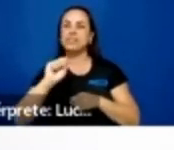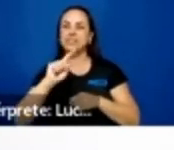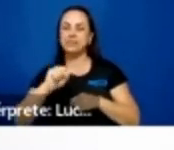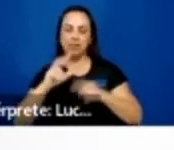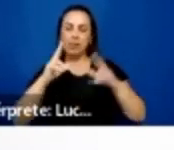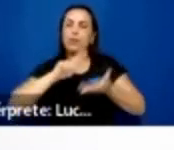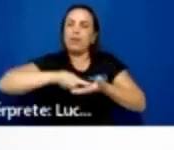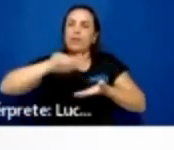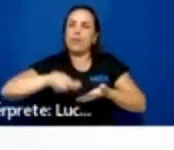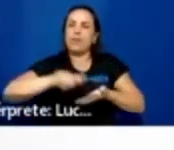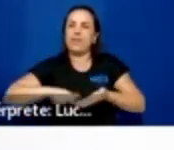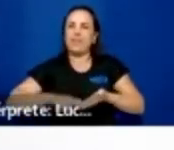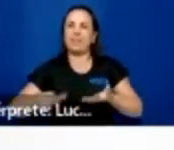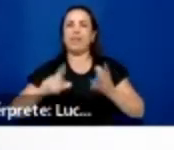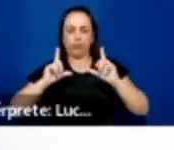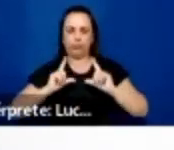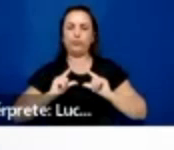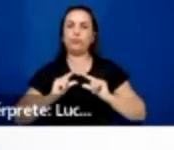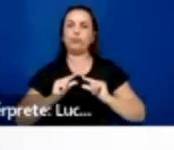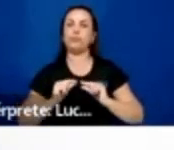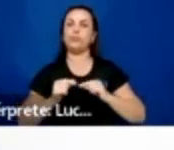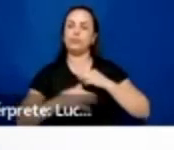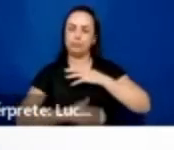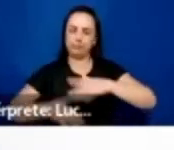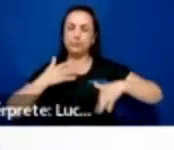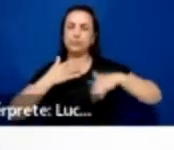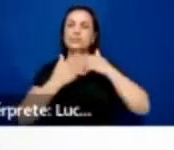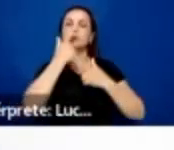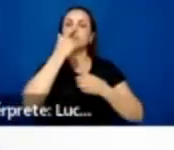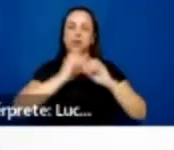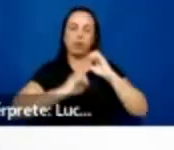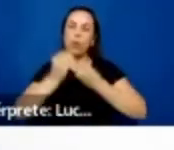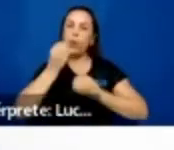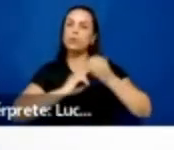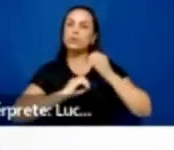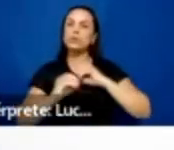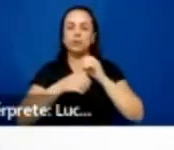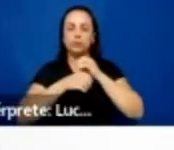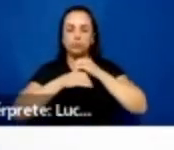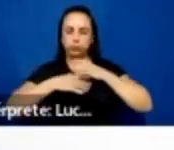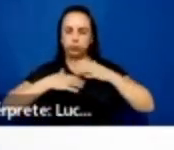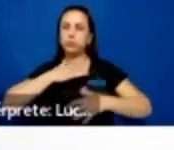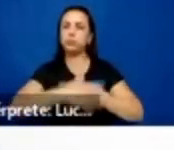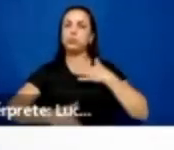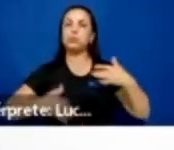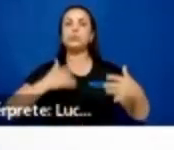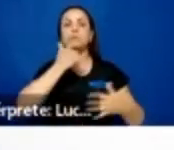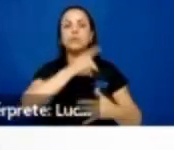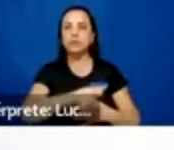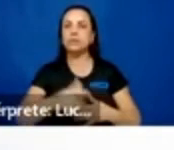preveniu. Porque você tirou a acidez do seu organismo,